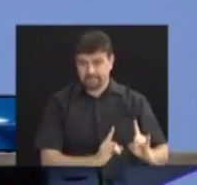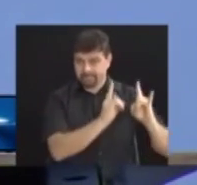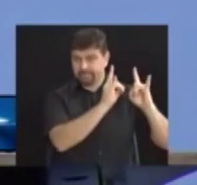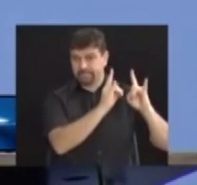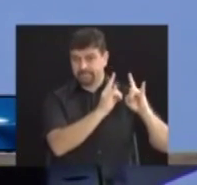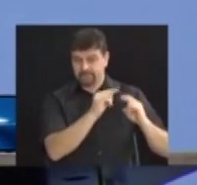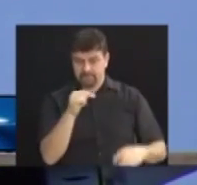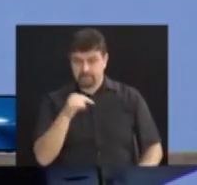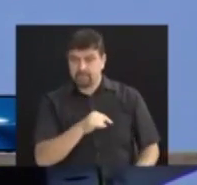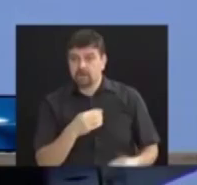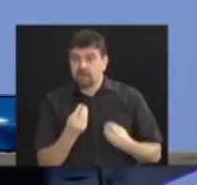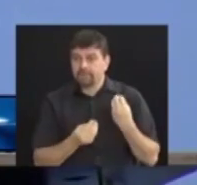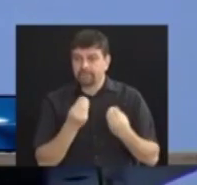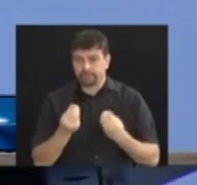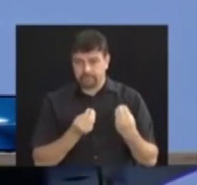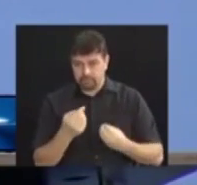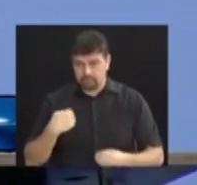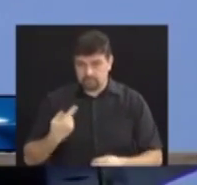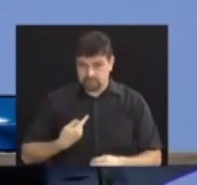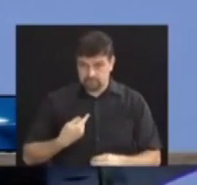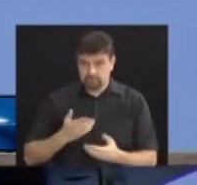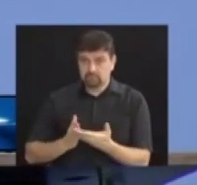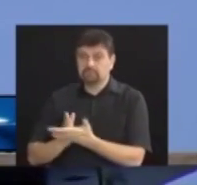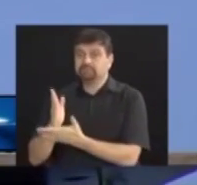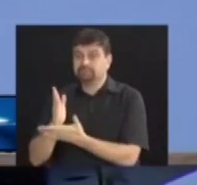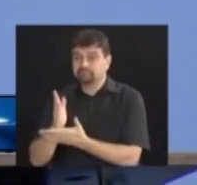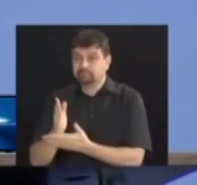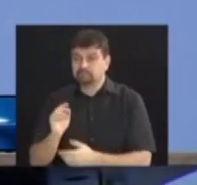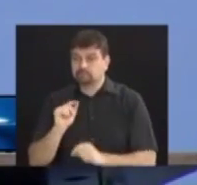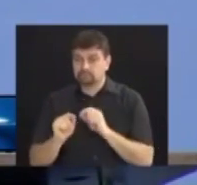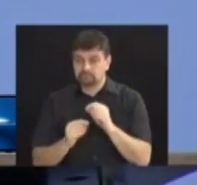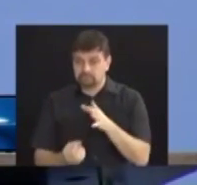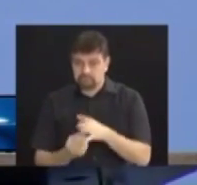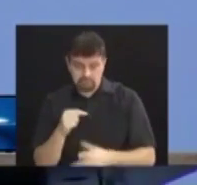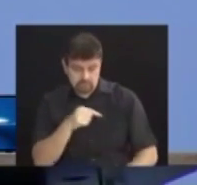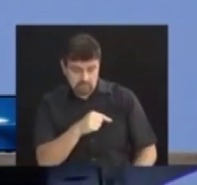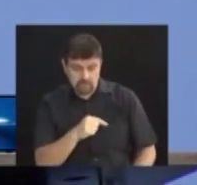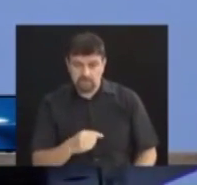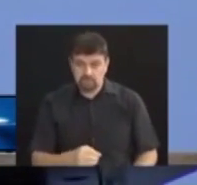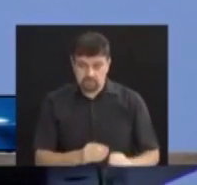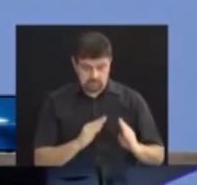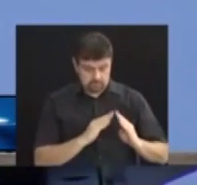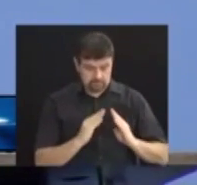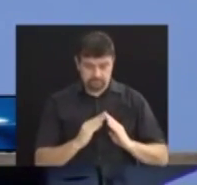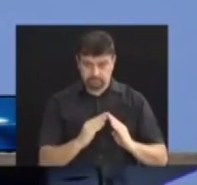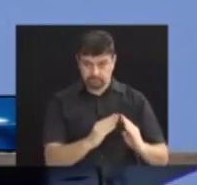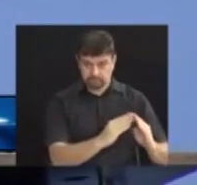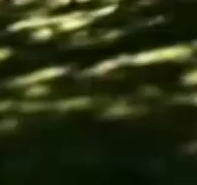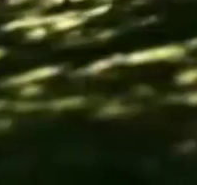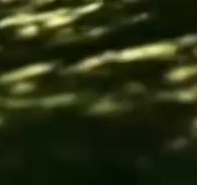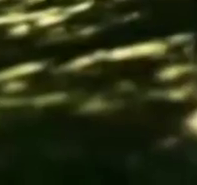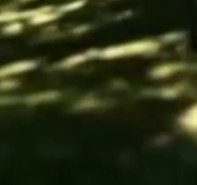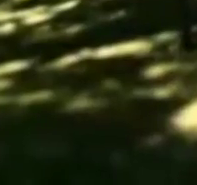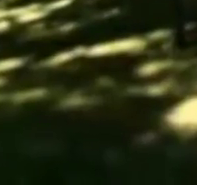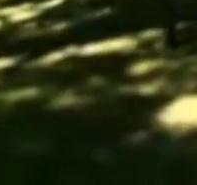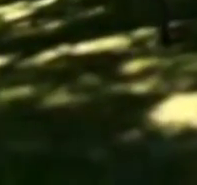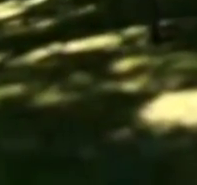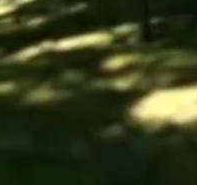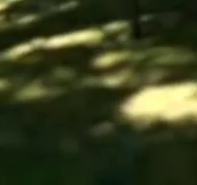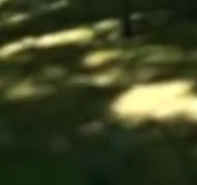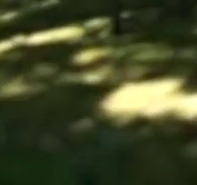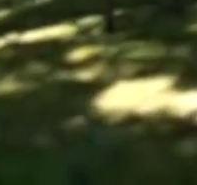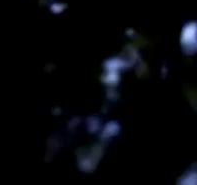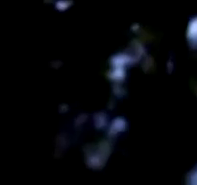prever, caso isso seja aprovado assim, que vai pipocar naquela região condomínios de médio e alto padrão. Segundo